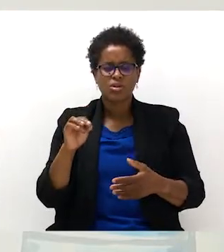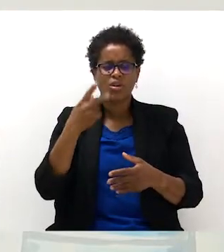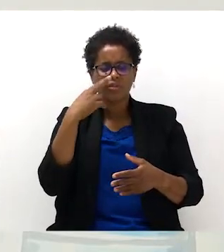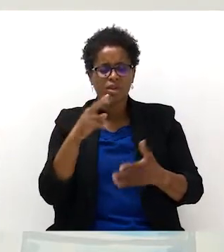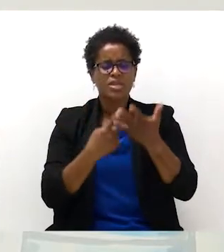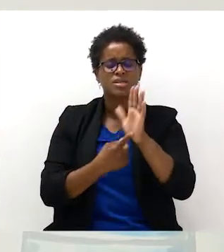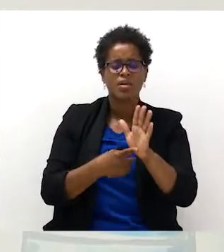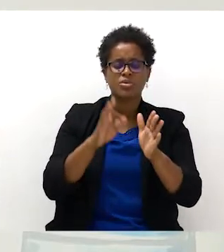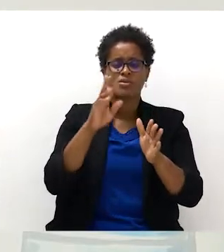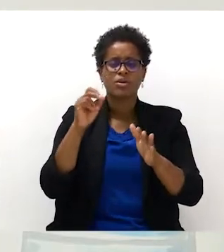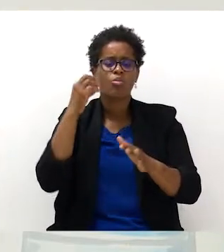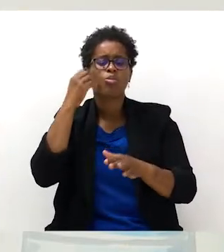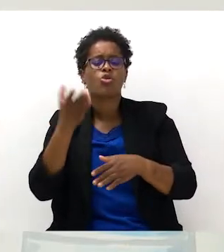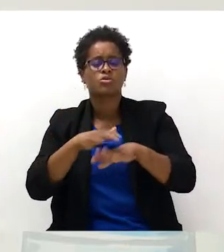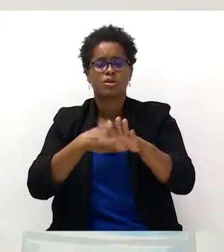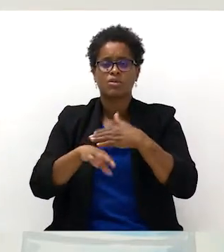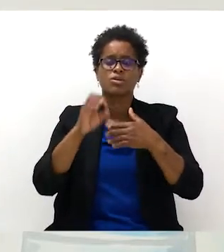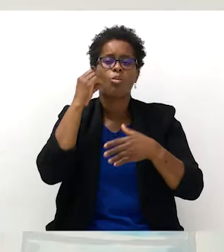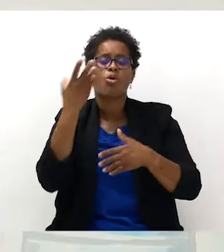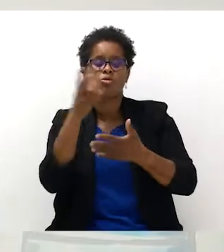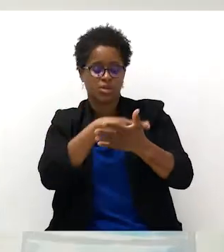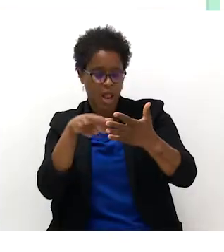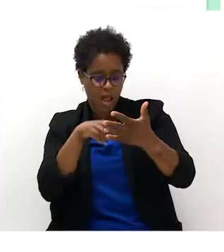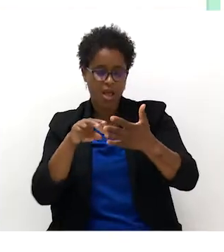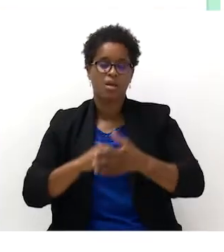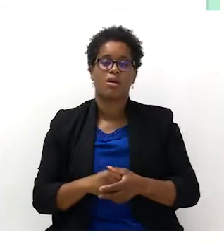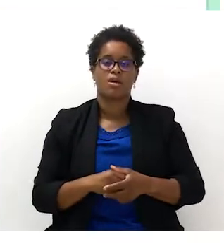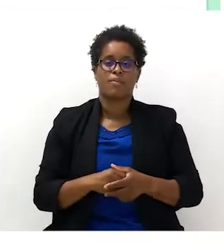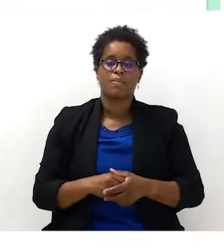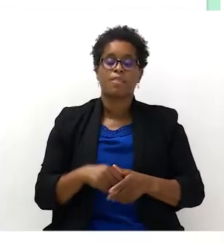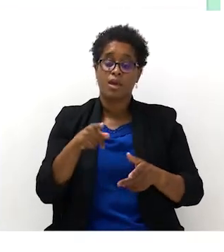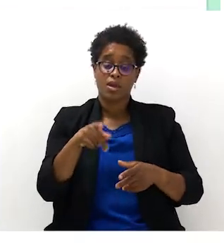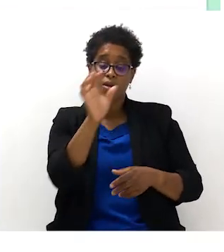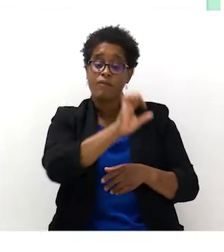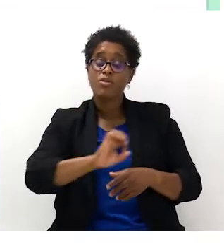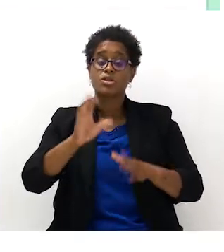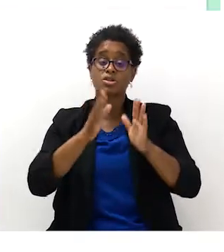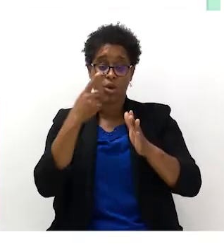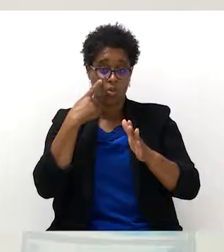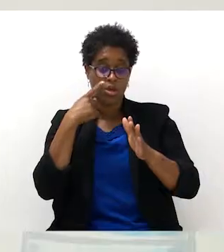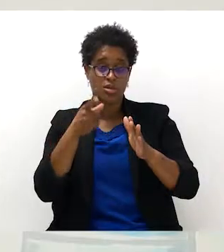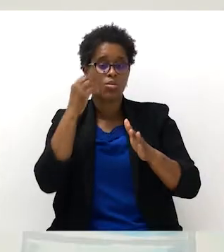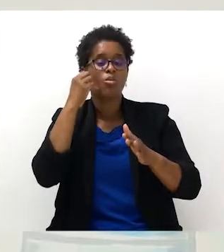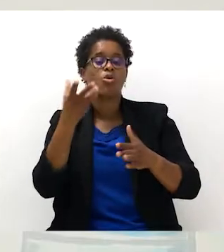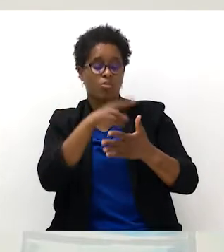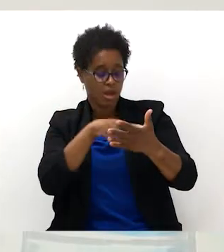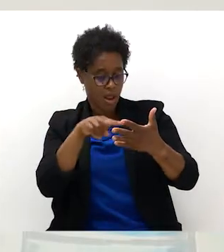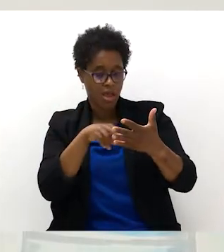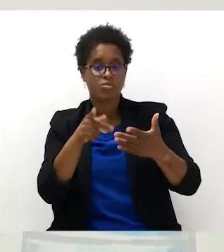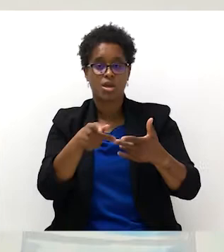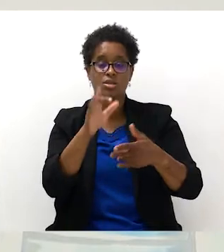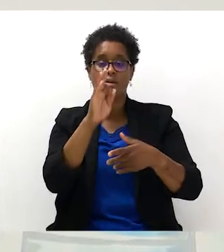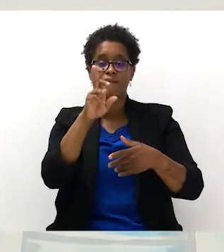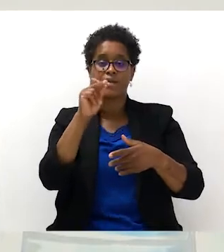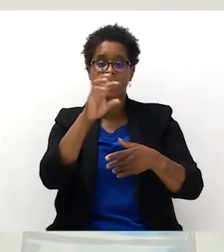vamos representar e como é que nós vamos ler. Aqui, vocês já conhecem. Como é que nós lemos esta fração?